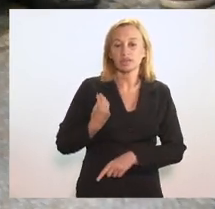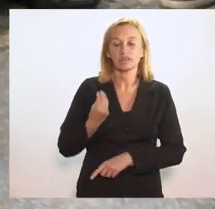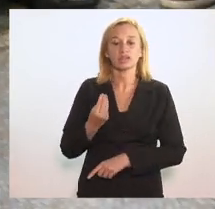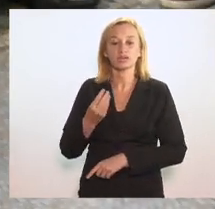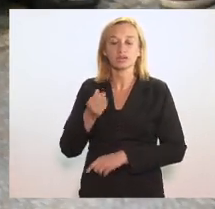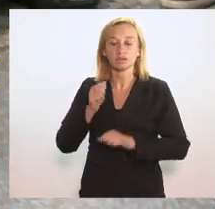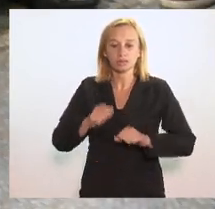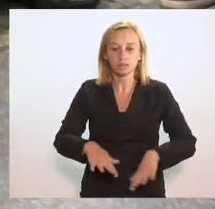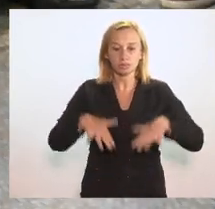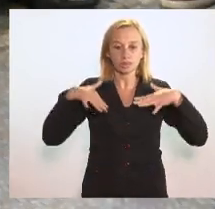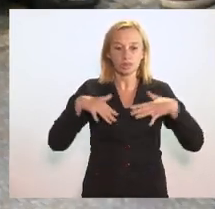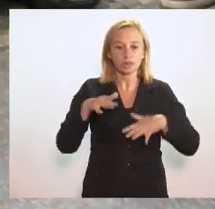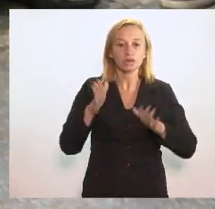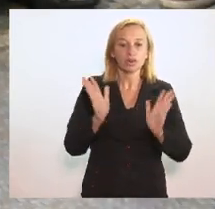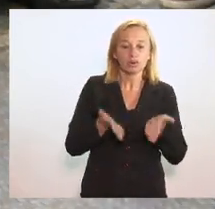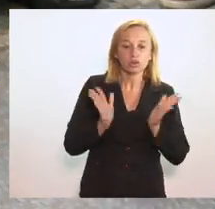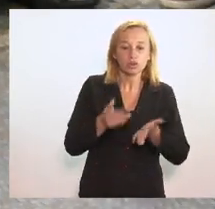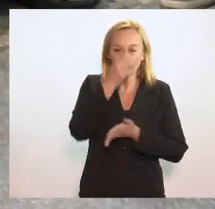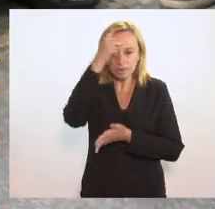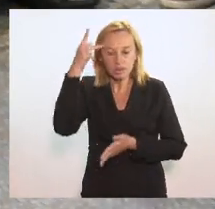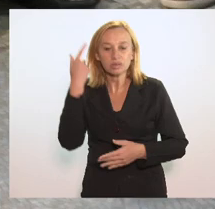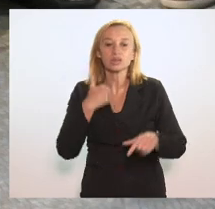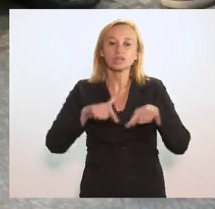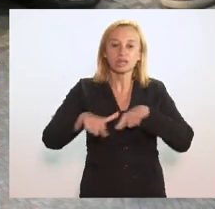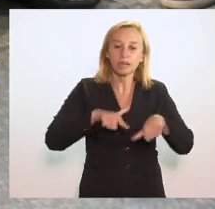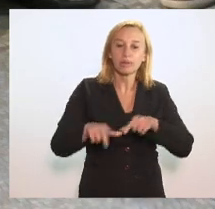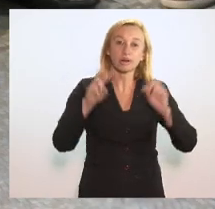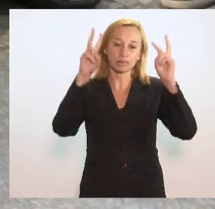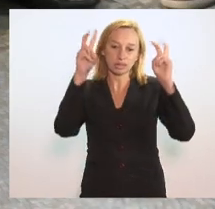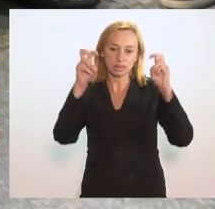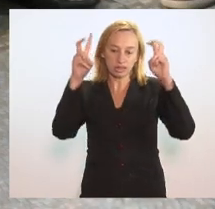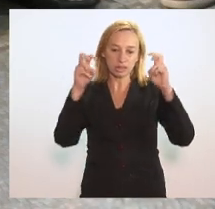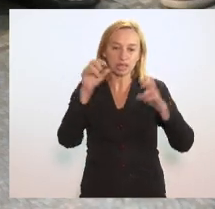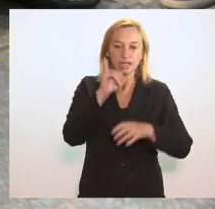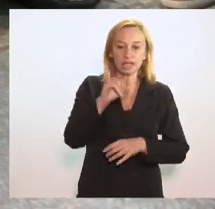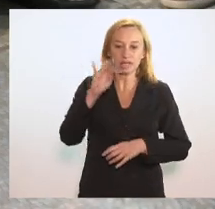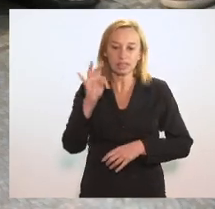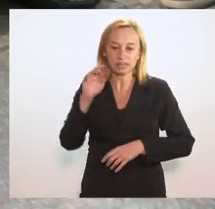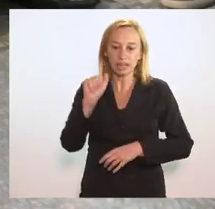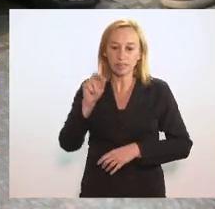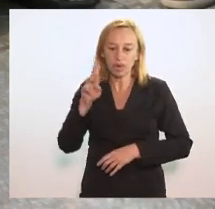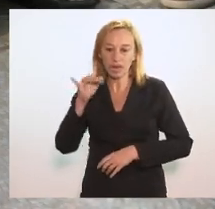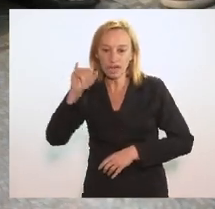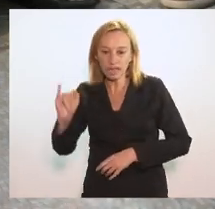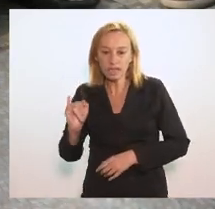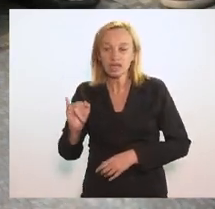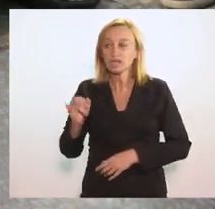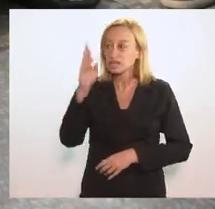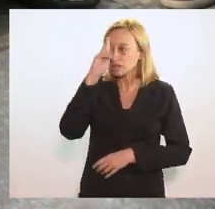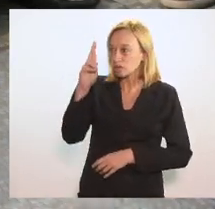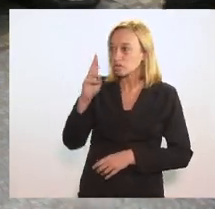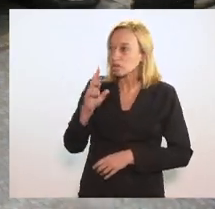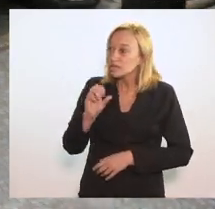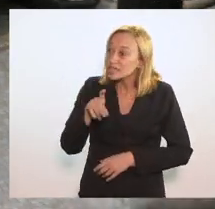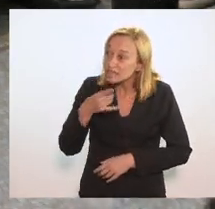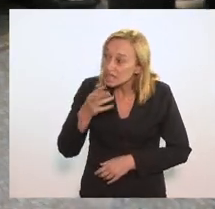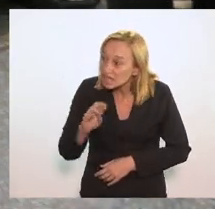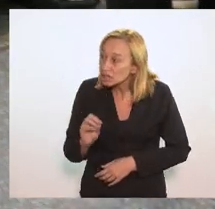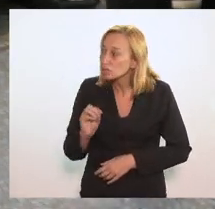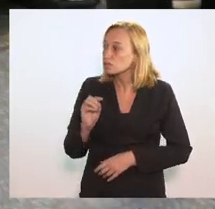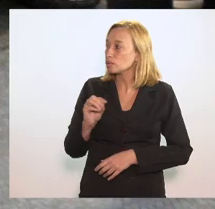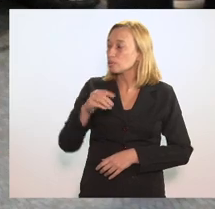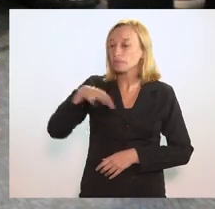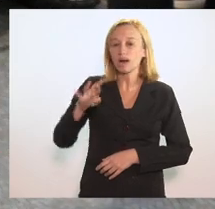plenário, hoje, de pessoas que trabalham com esse tema. Em Itaboraí, o senhor Sandro, o senhor Barroso,